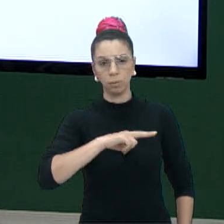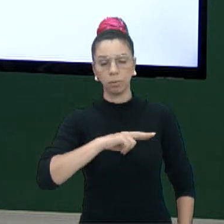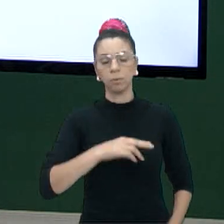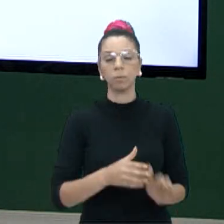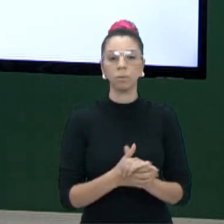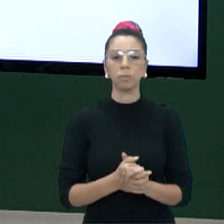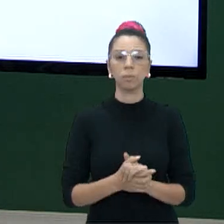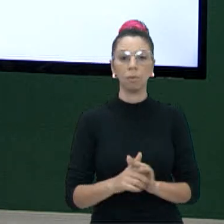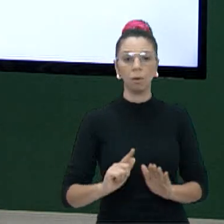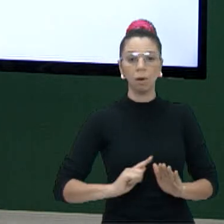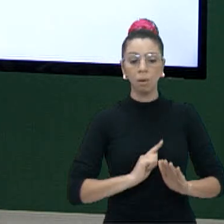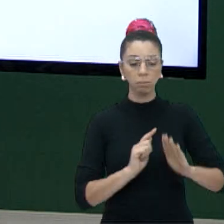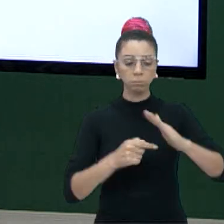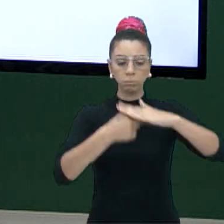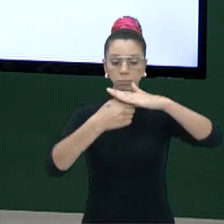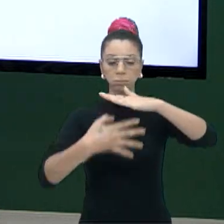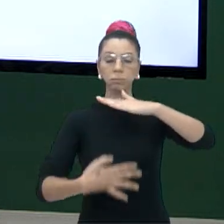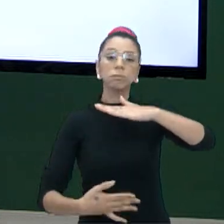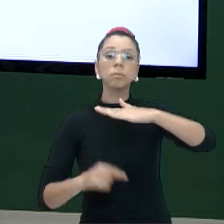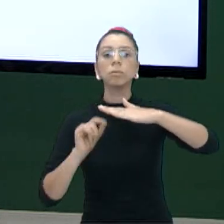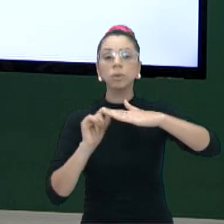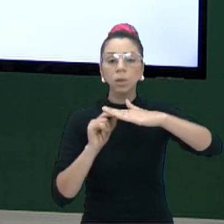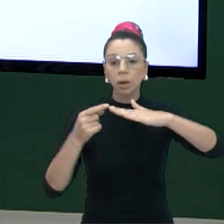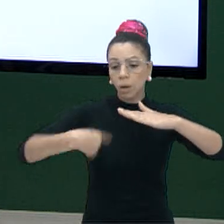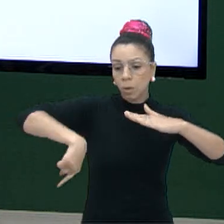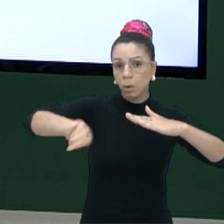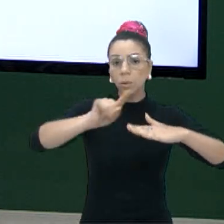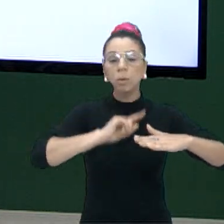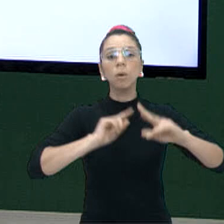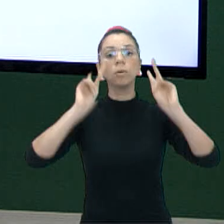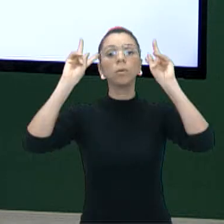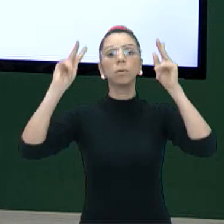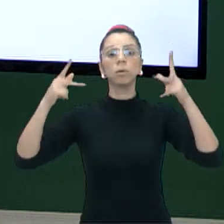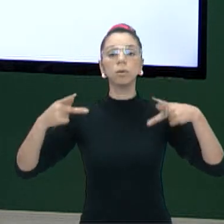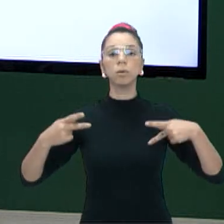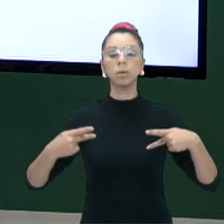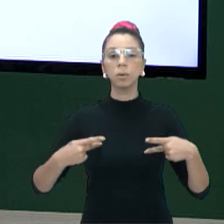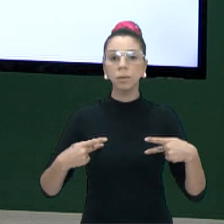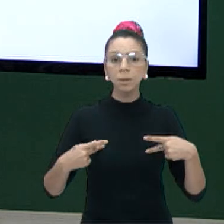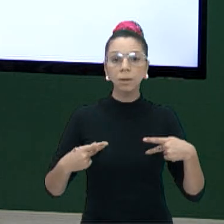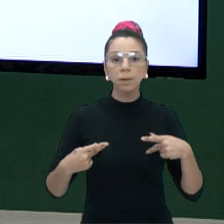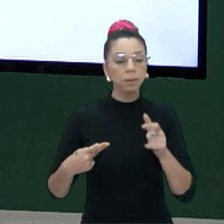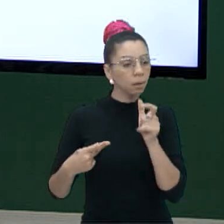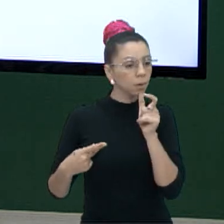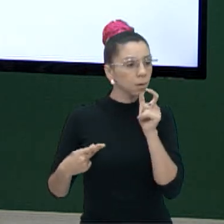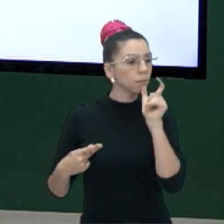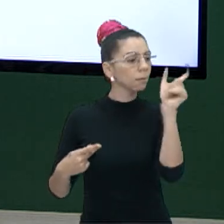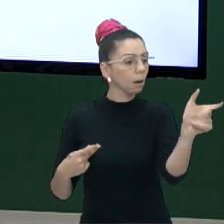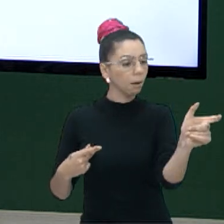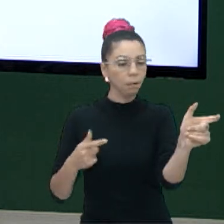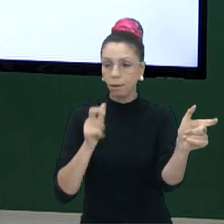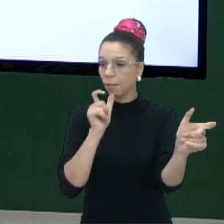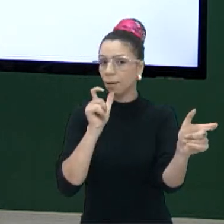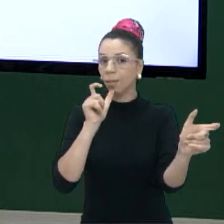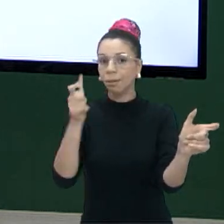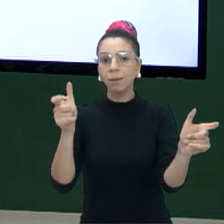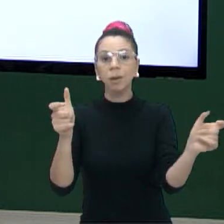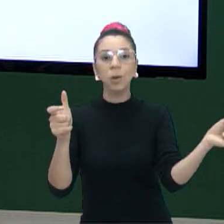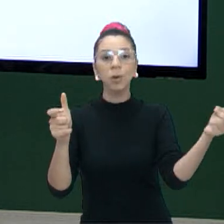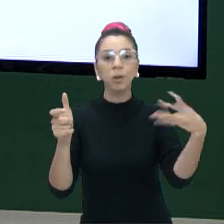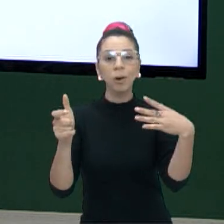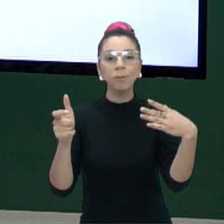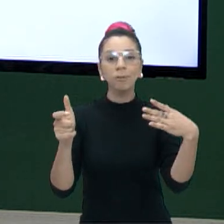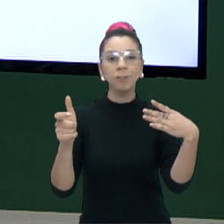do Chomsky é a capacidade que nós, seres humanos, temos de gerar palavras novas na linguagem, de adequar